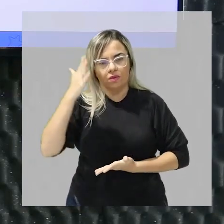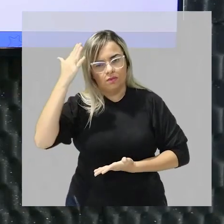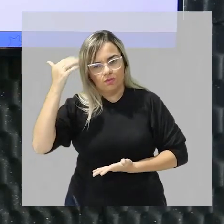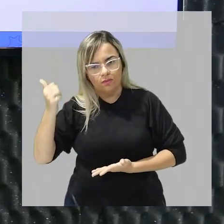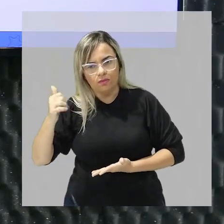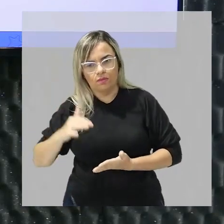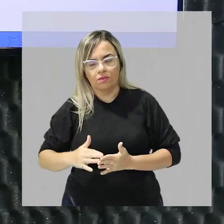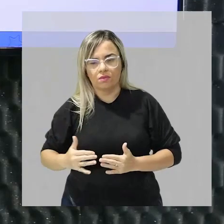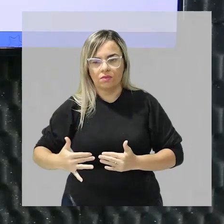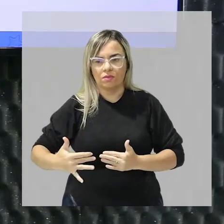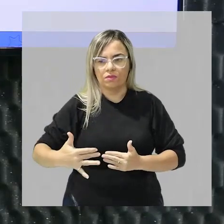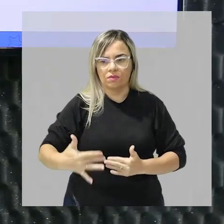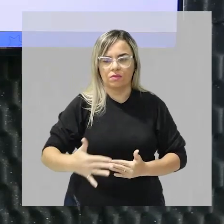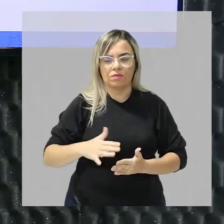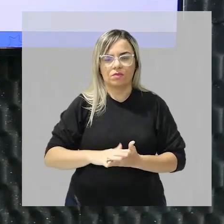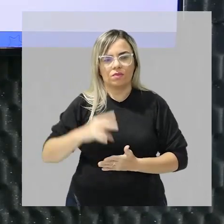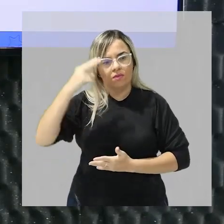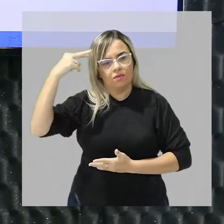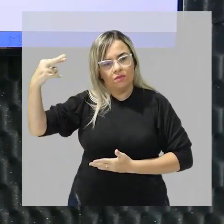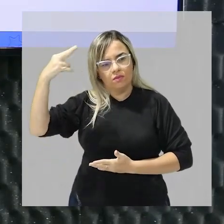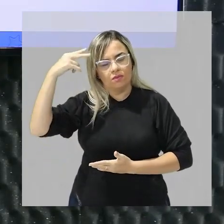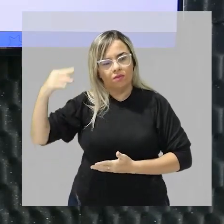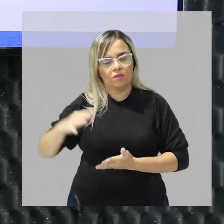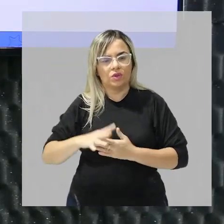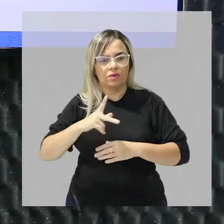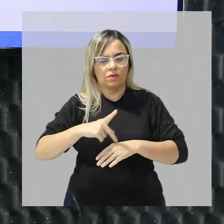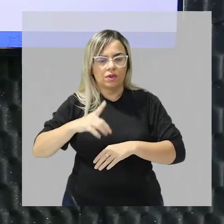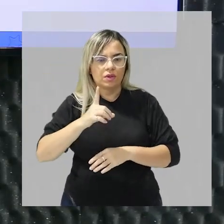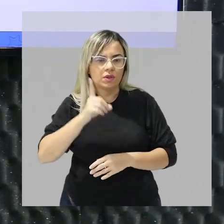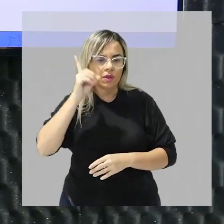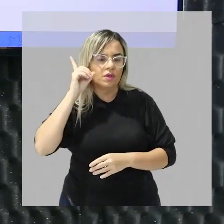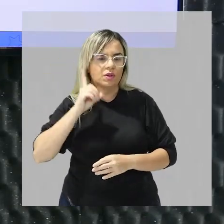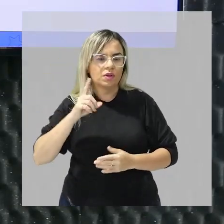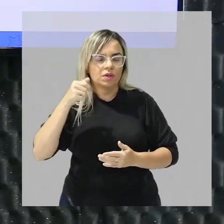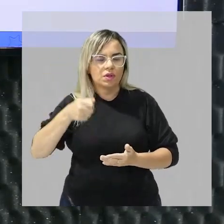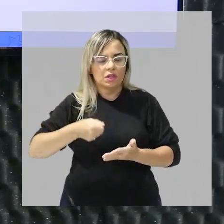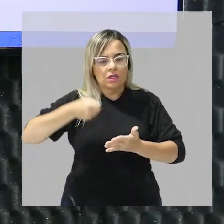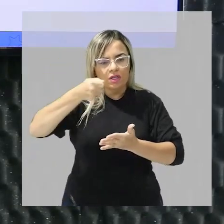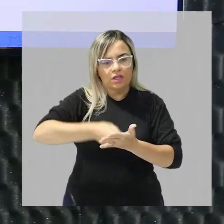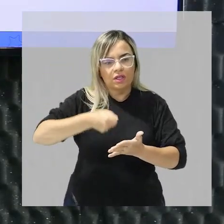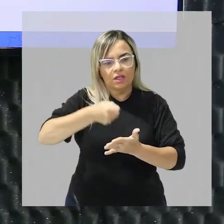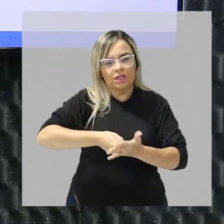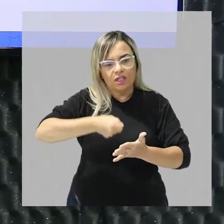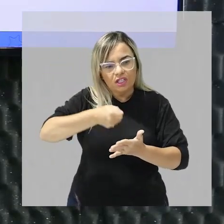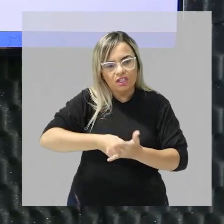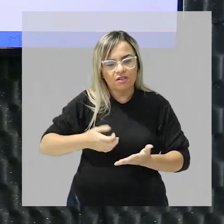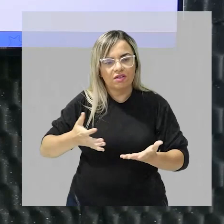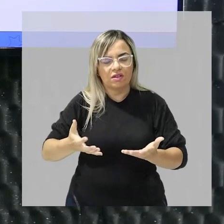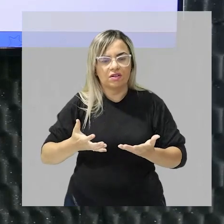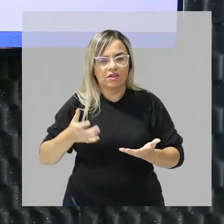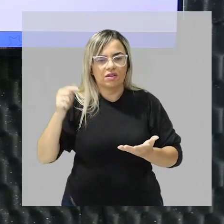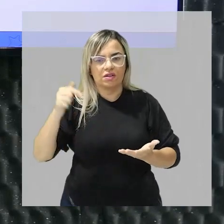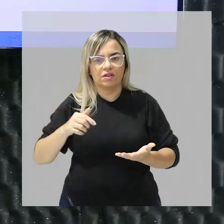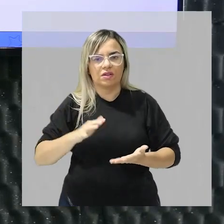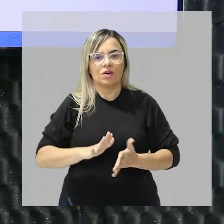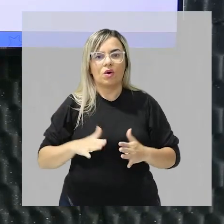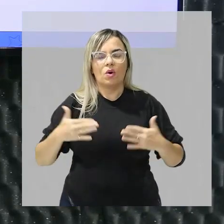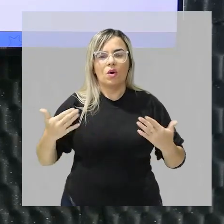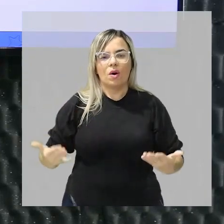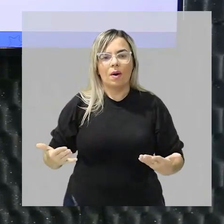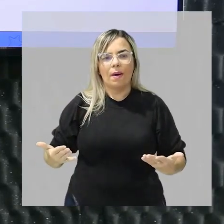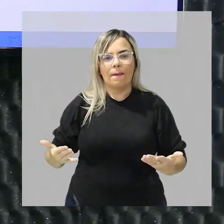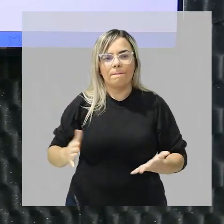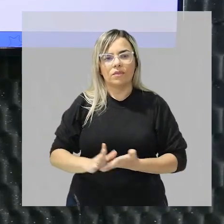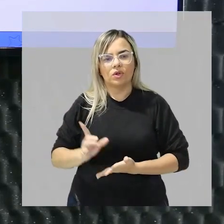na longa duração da história norte-americana exigia o quê? O que os afro-americanos,